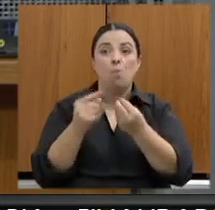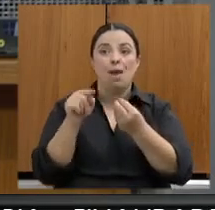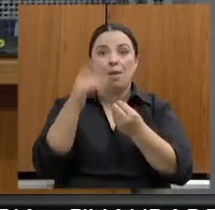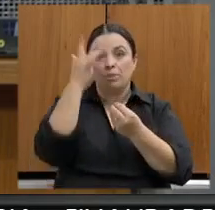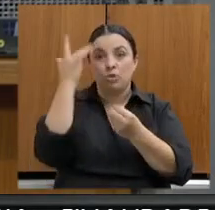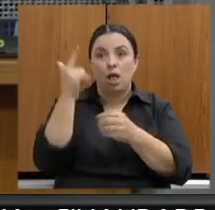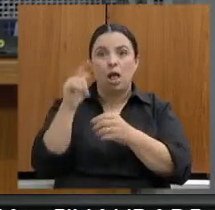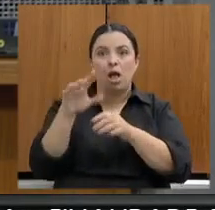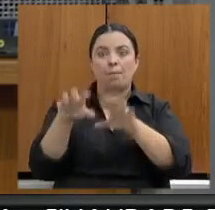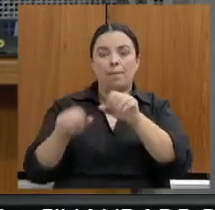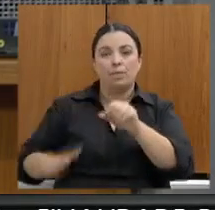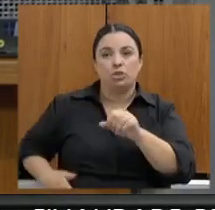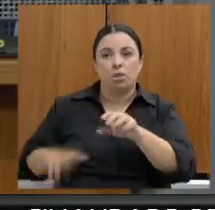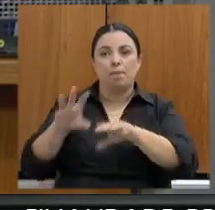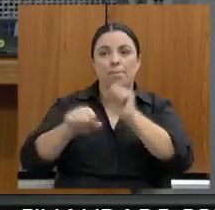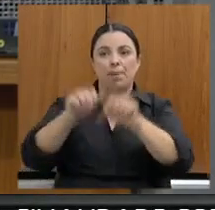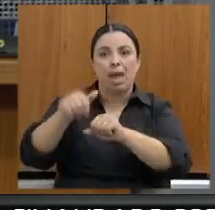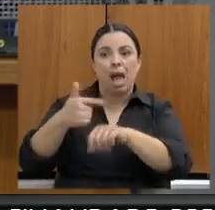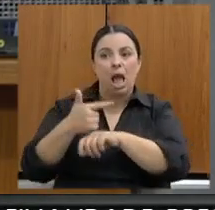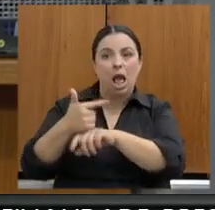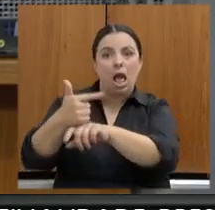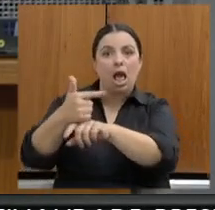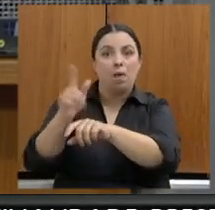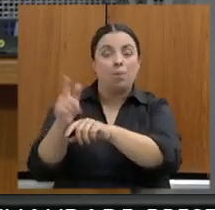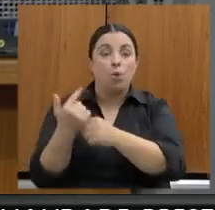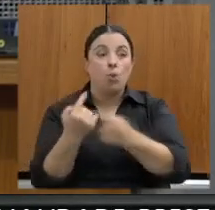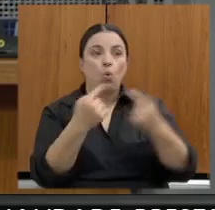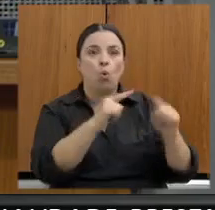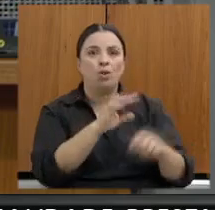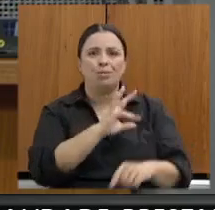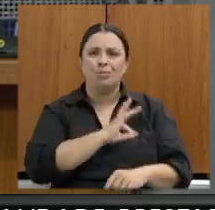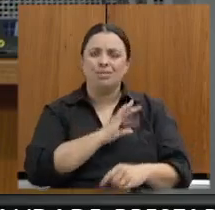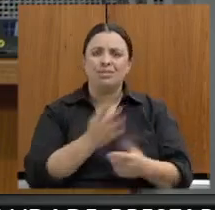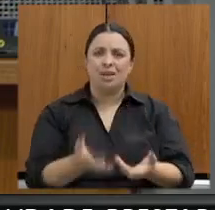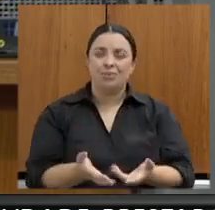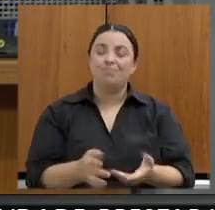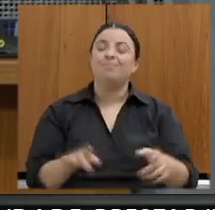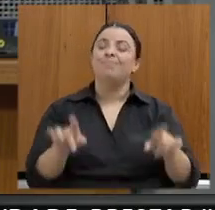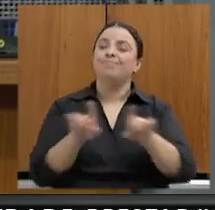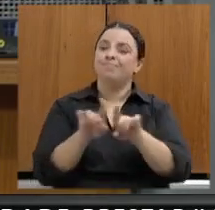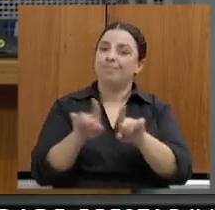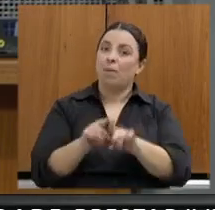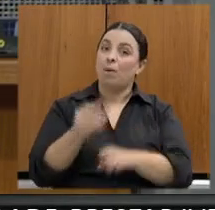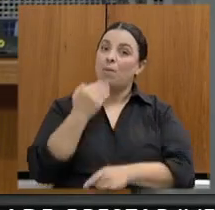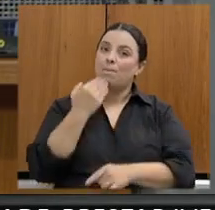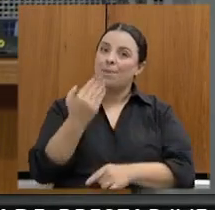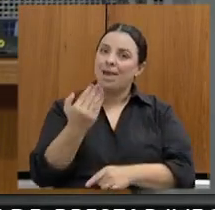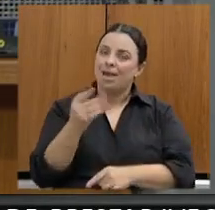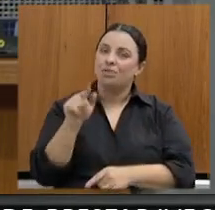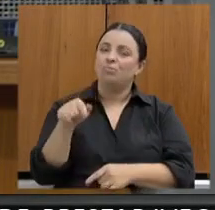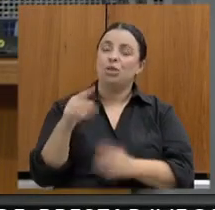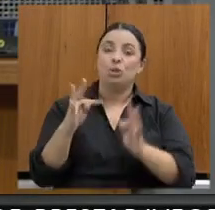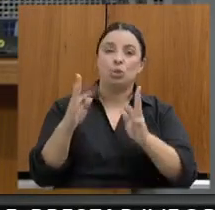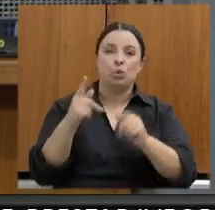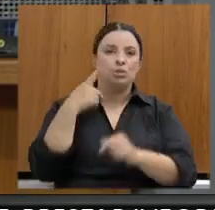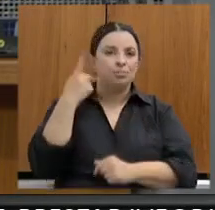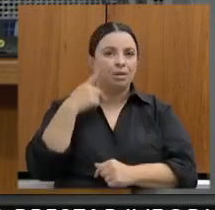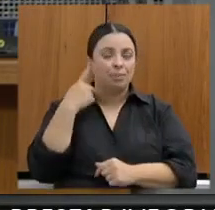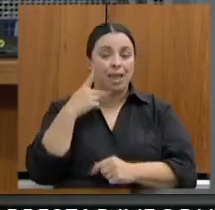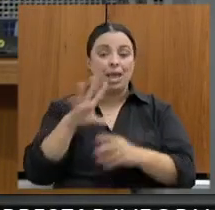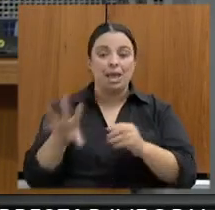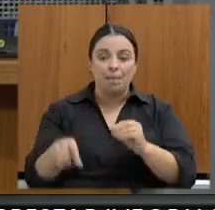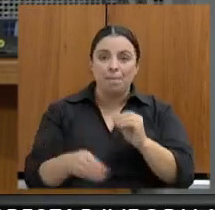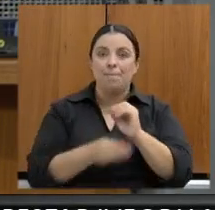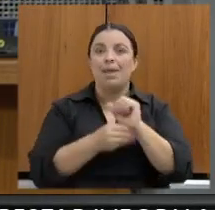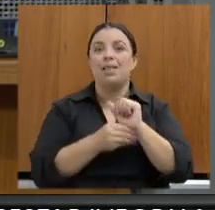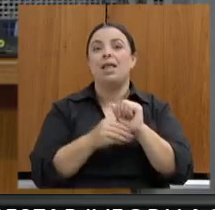policiais e esse outro pedido que deve ser feito né para os parlamentares emenda parlamentar para a gente tá bem armado